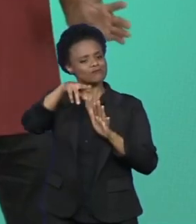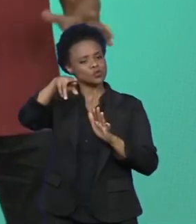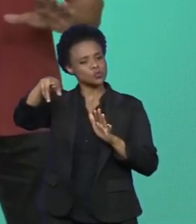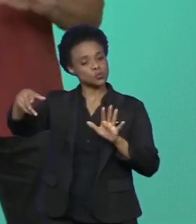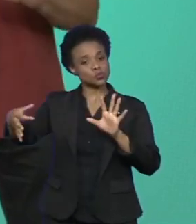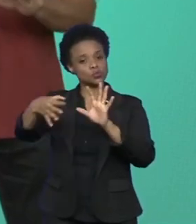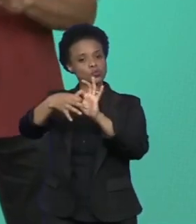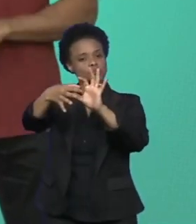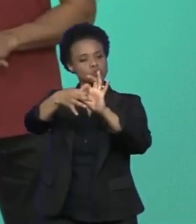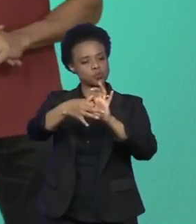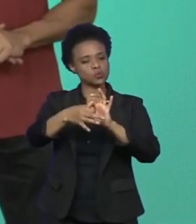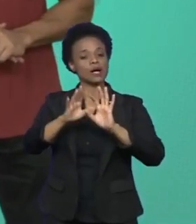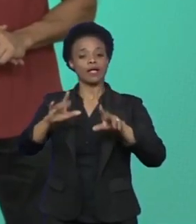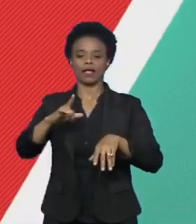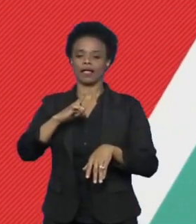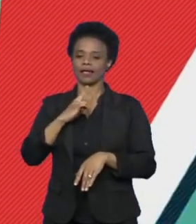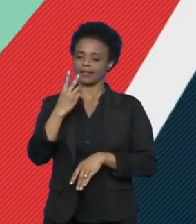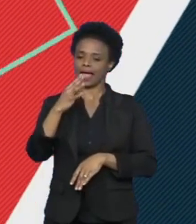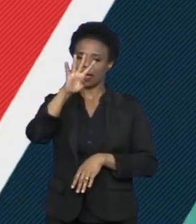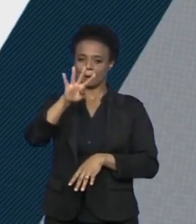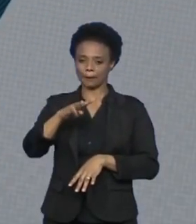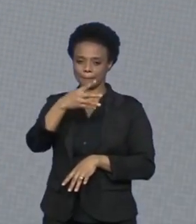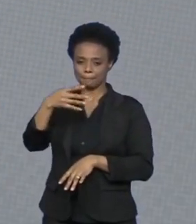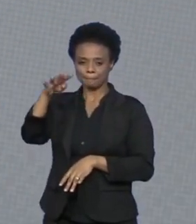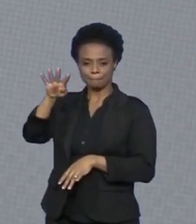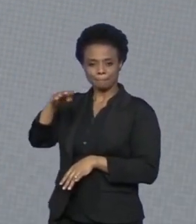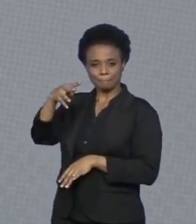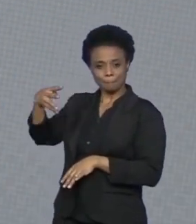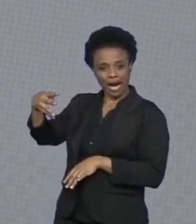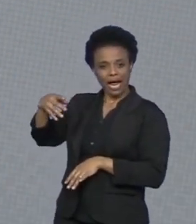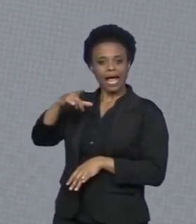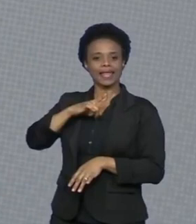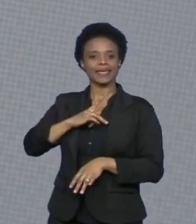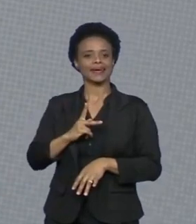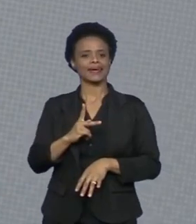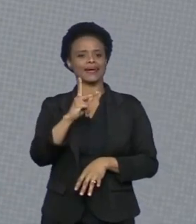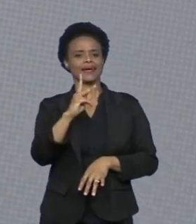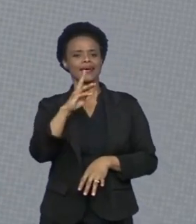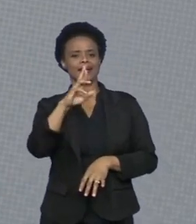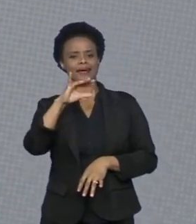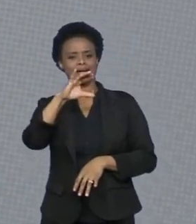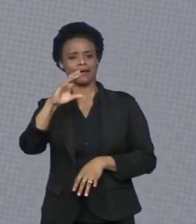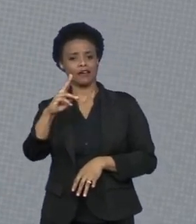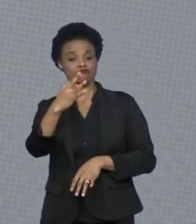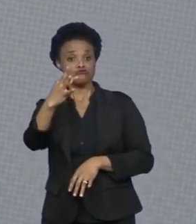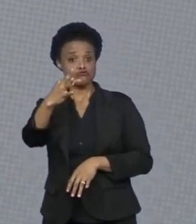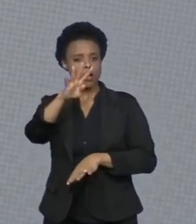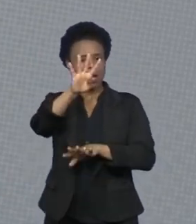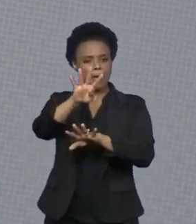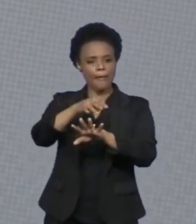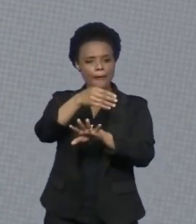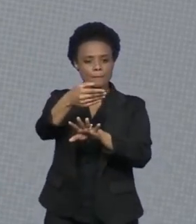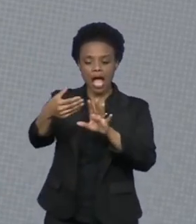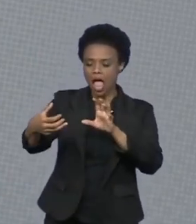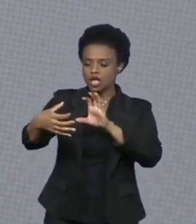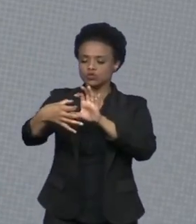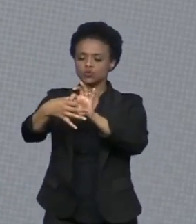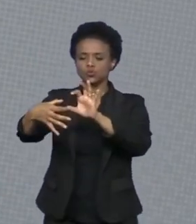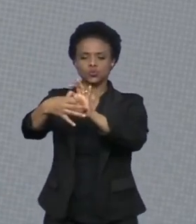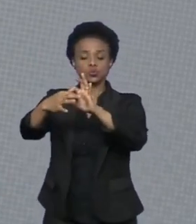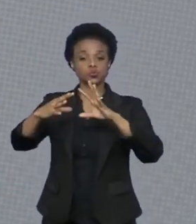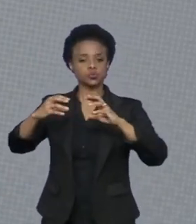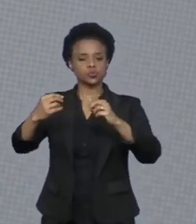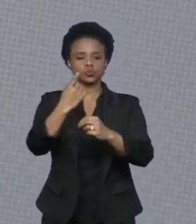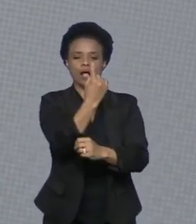Nesse caso, há 3 malhas. A lei das malhas de Kirchhoff indica que, somando as tensões de cada um dos componentes de